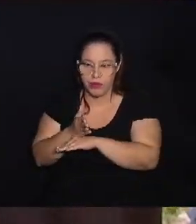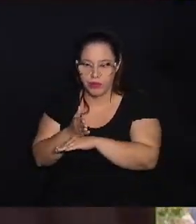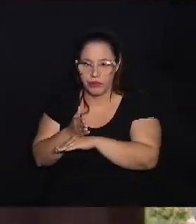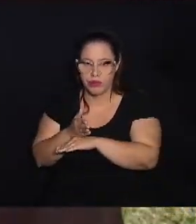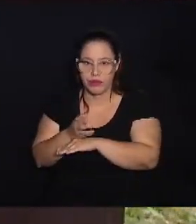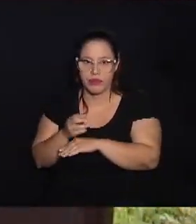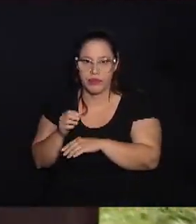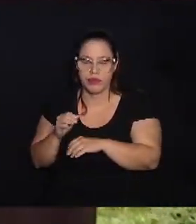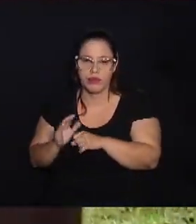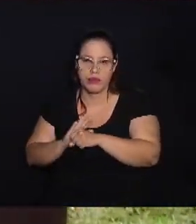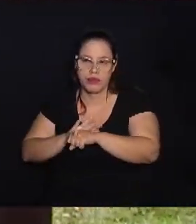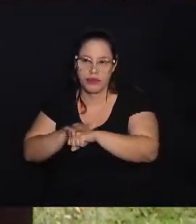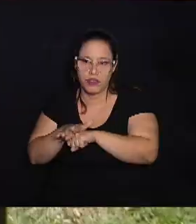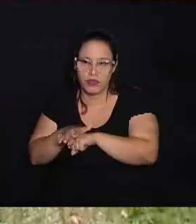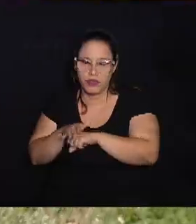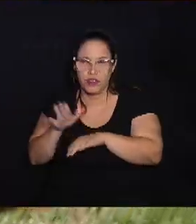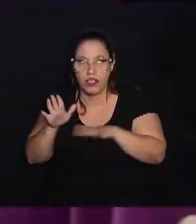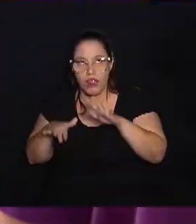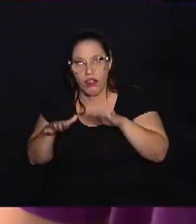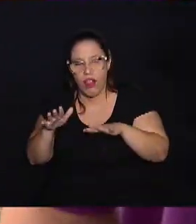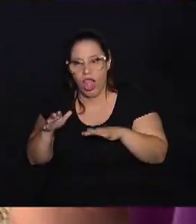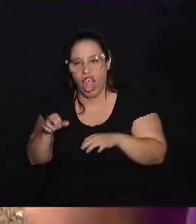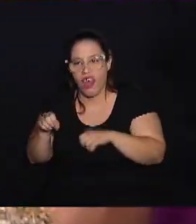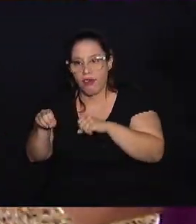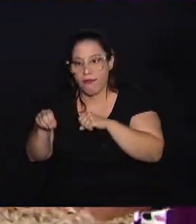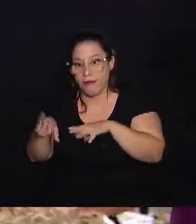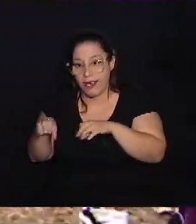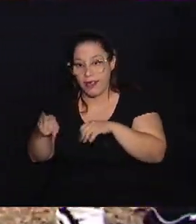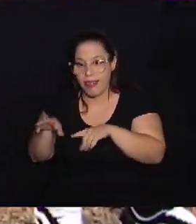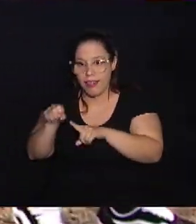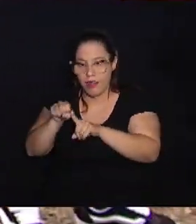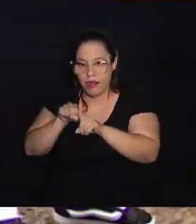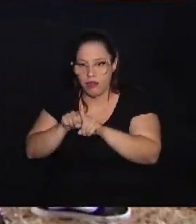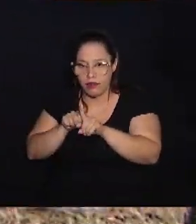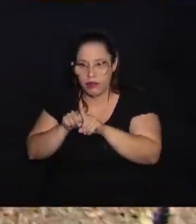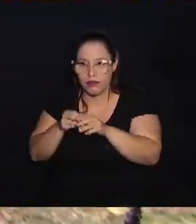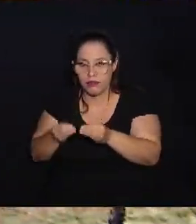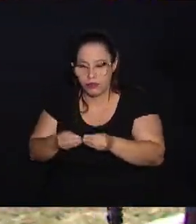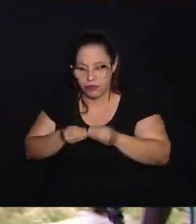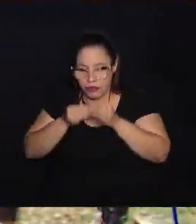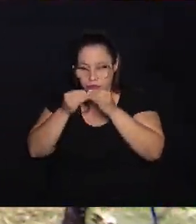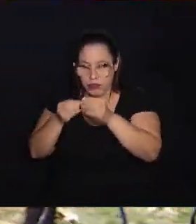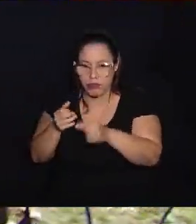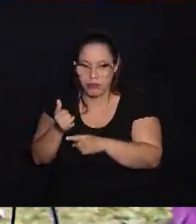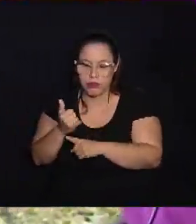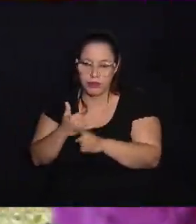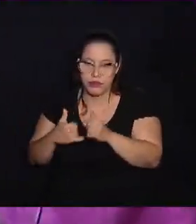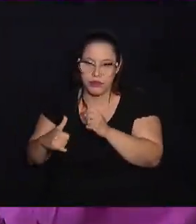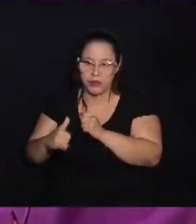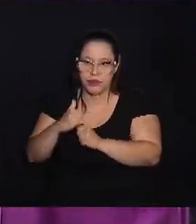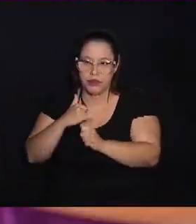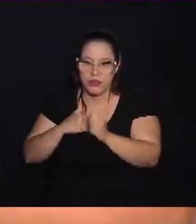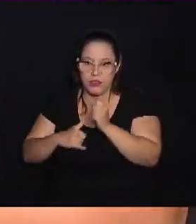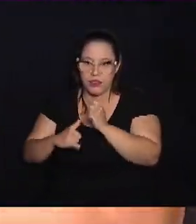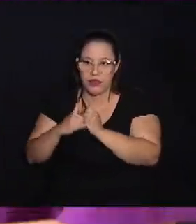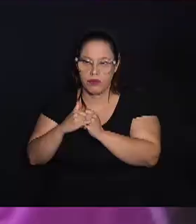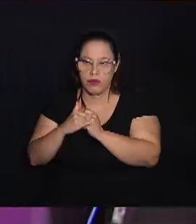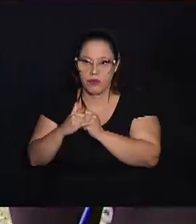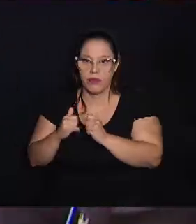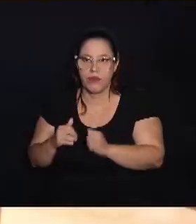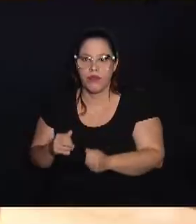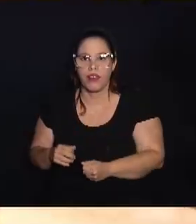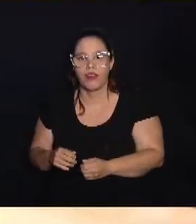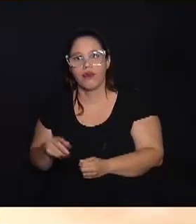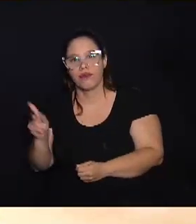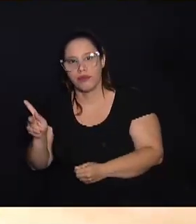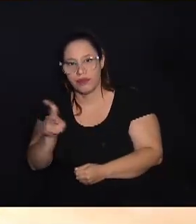sobre racismo está previsto para setembro e deve ficar disponível no YouTube da Fundação Educar para o público e